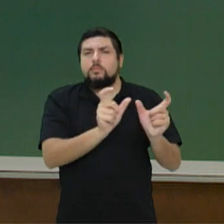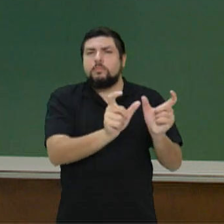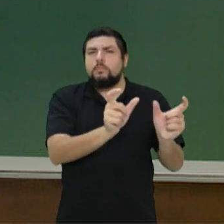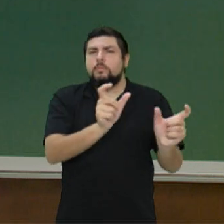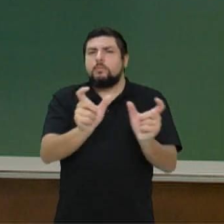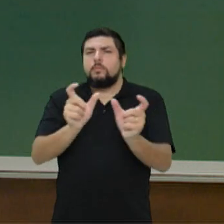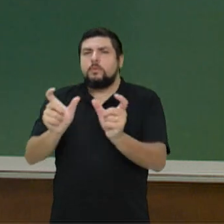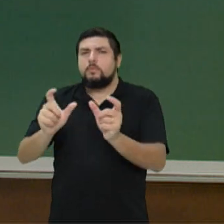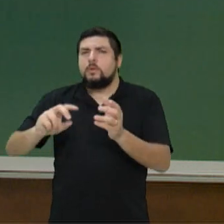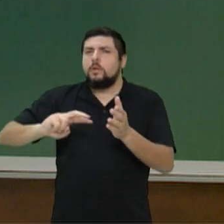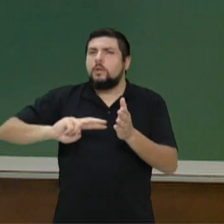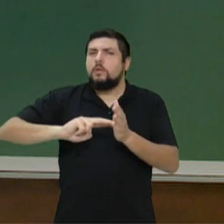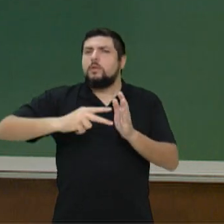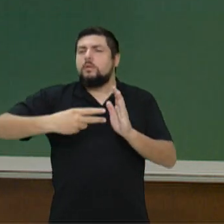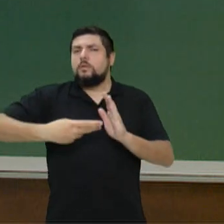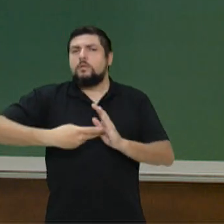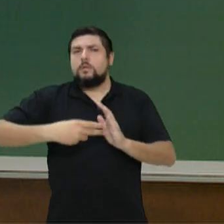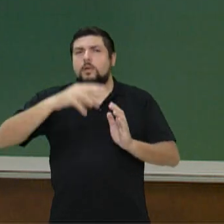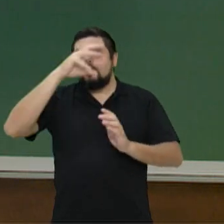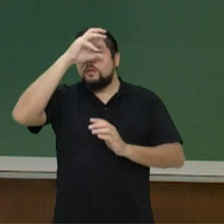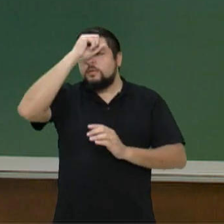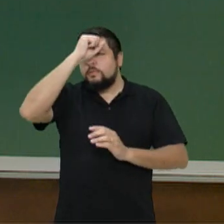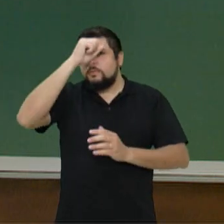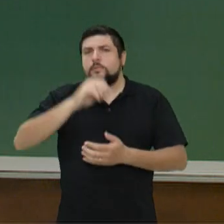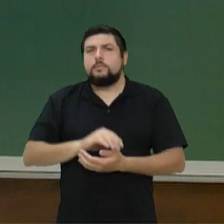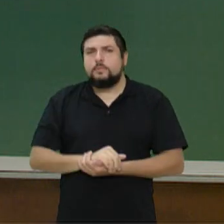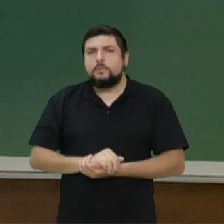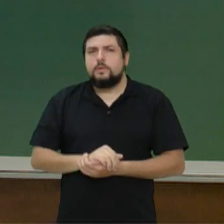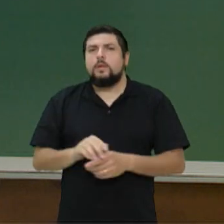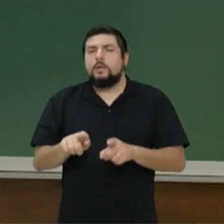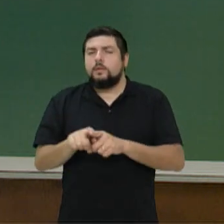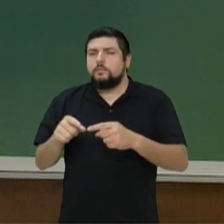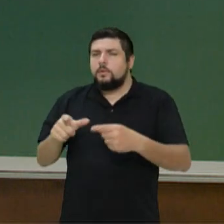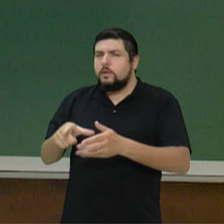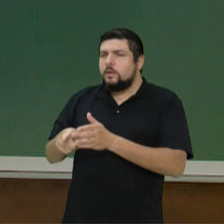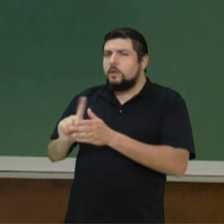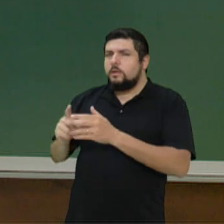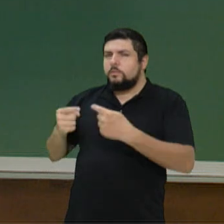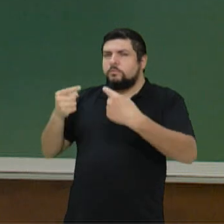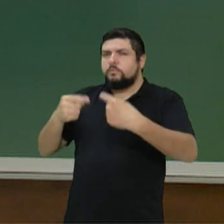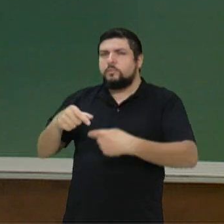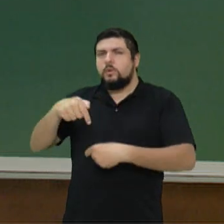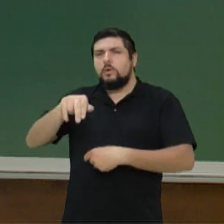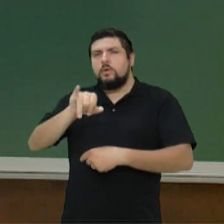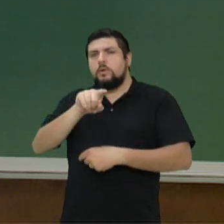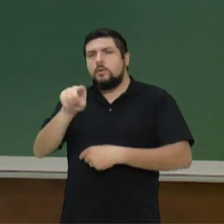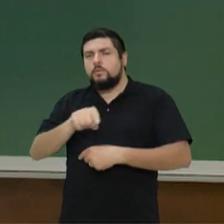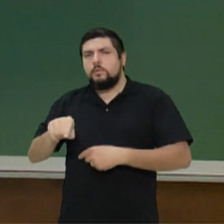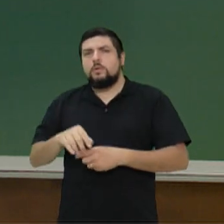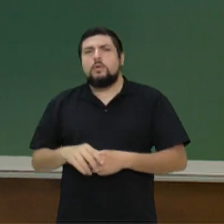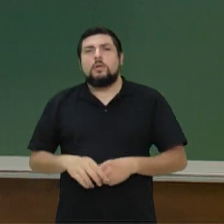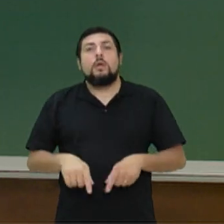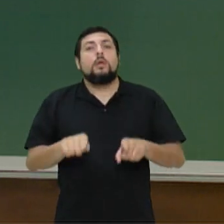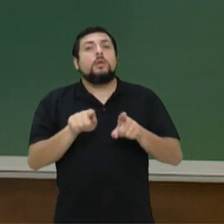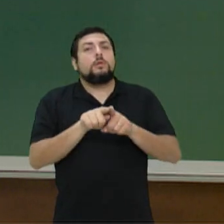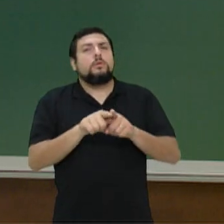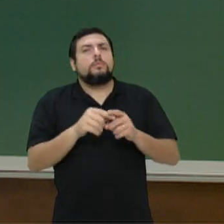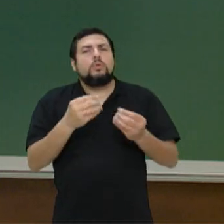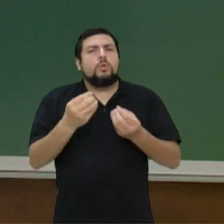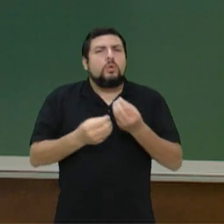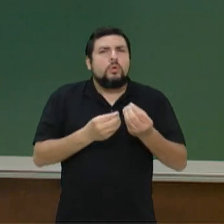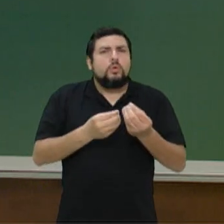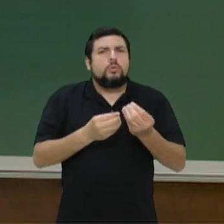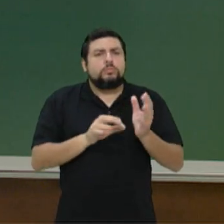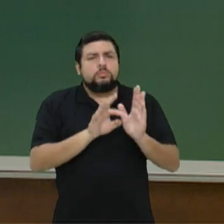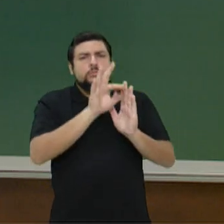expressões, que nós acabamos de ver também aqui no quiz algumas, certo? E localizamos informações explícitas, o